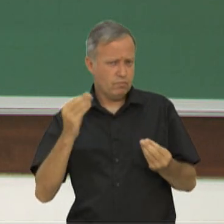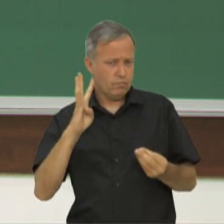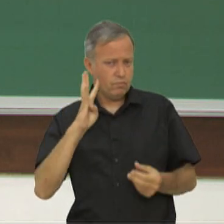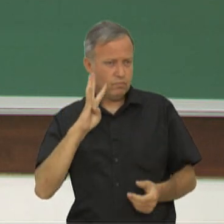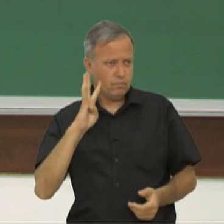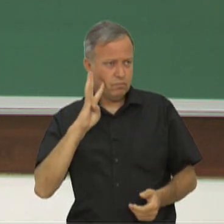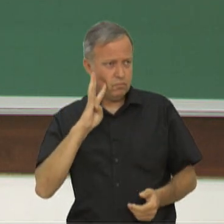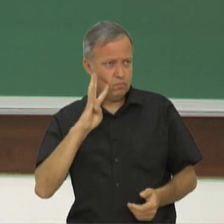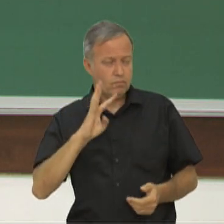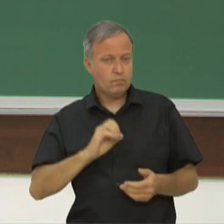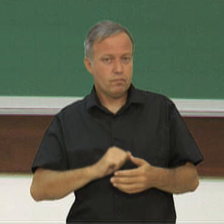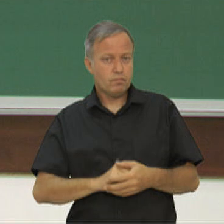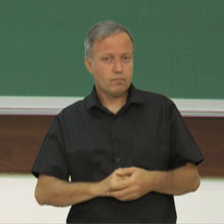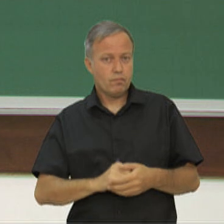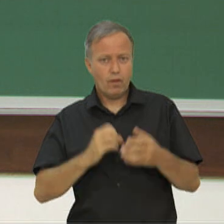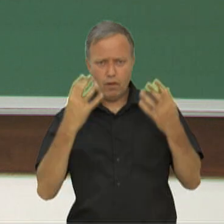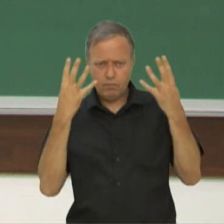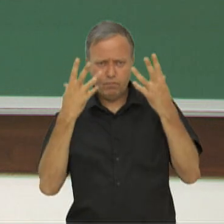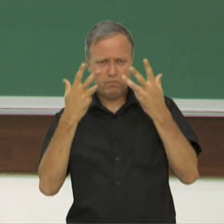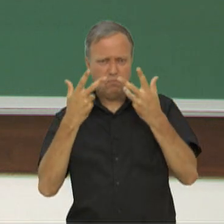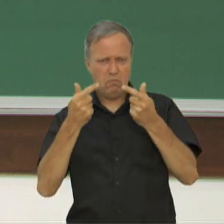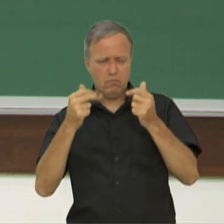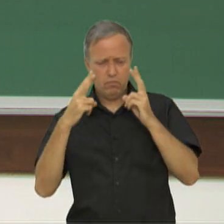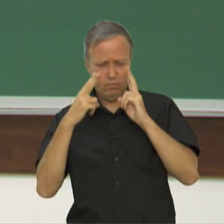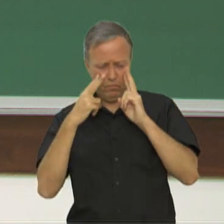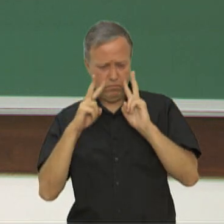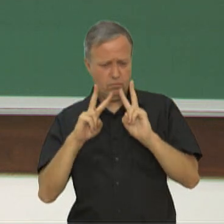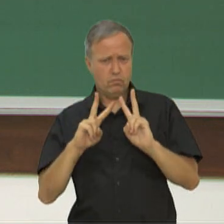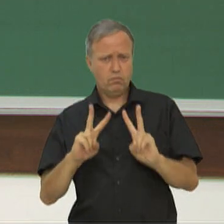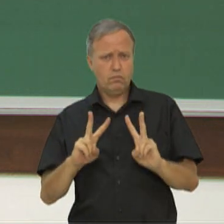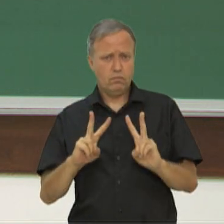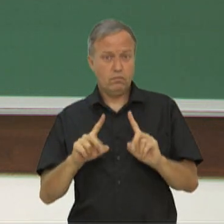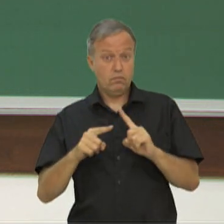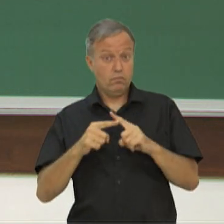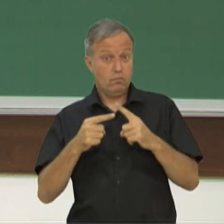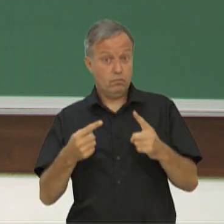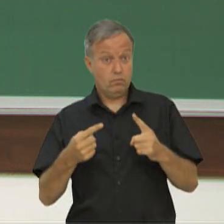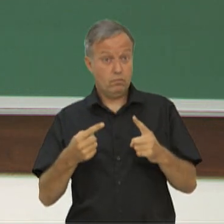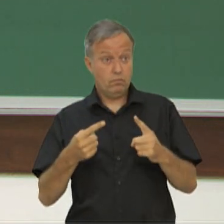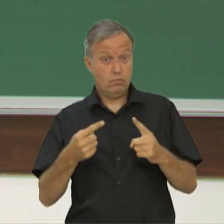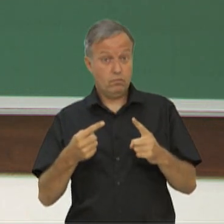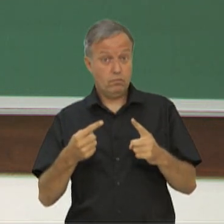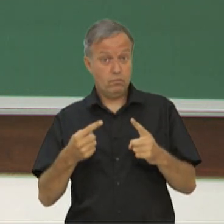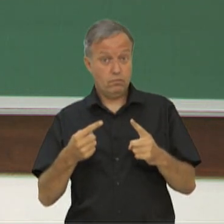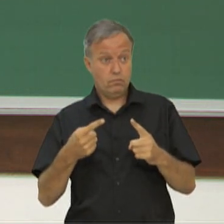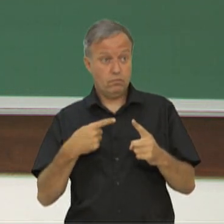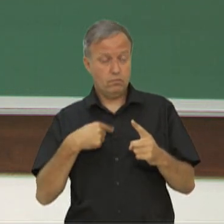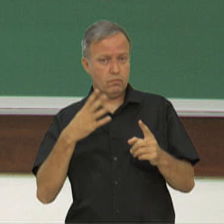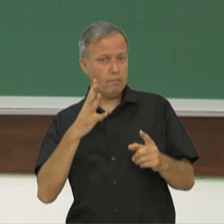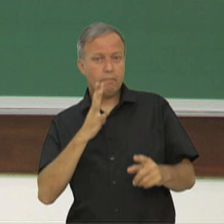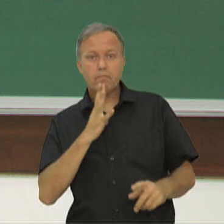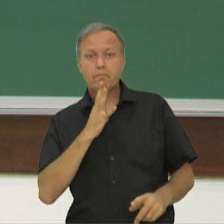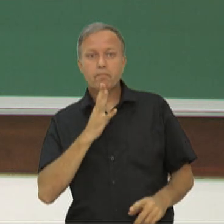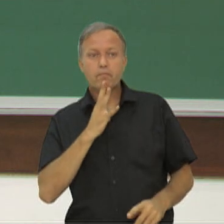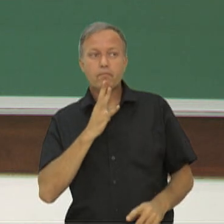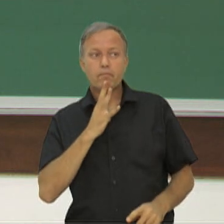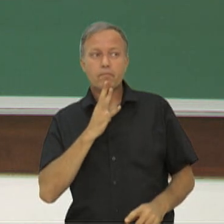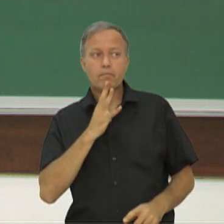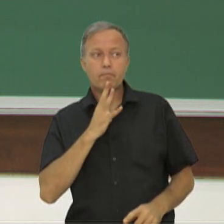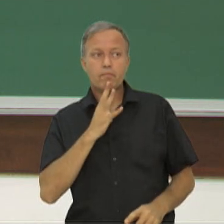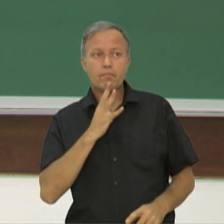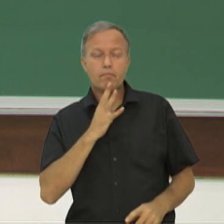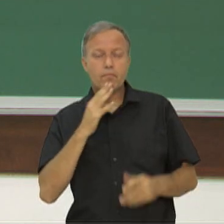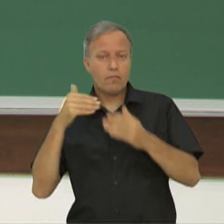legal. Tá? É muito bonito de se ver, ok? Mas aí o que nós conhecemos aí hoje